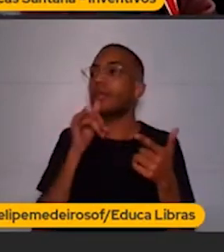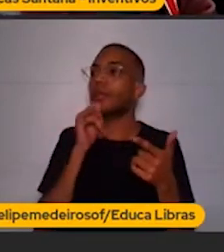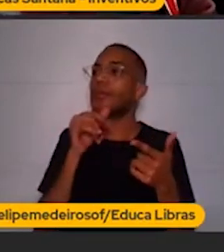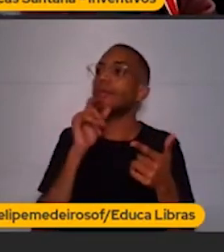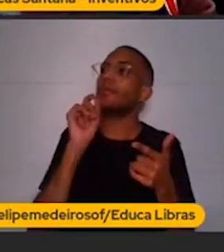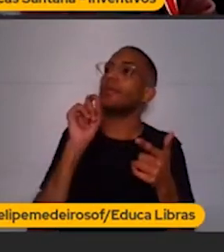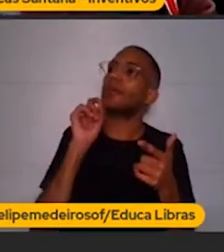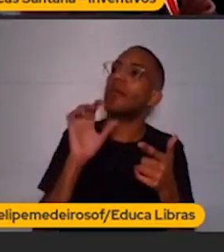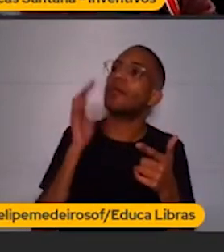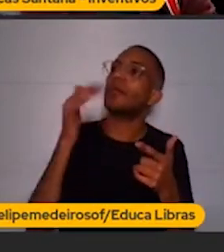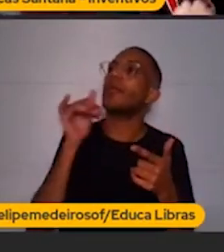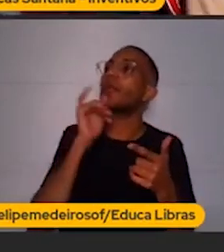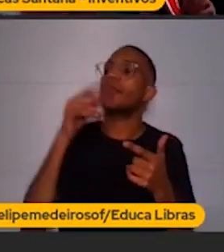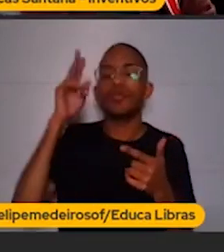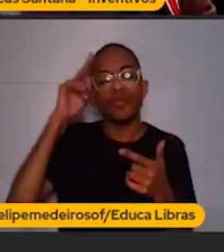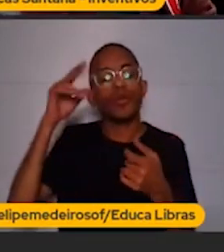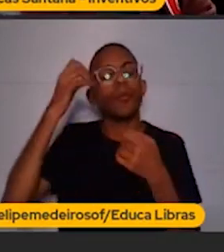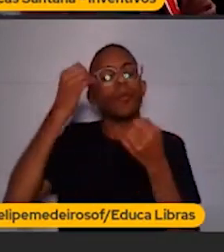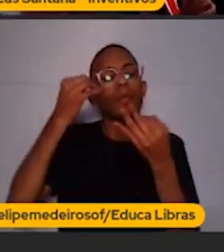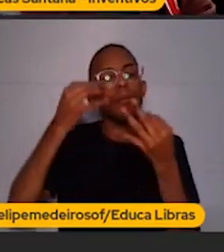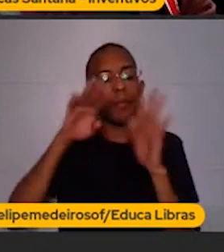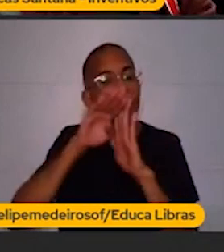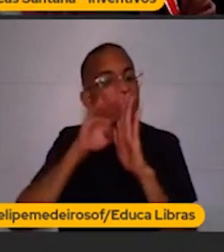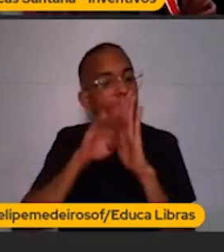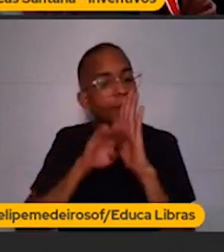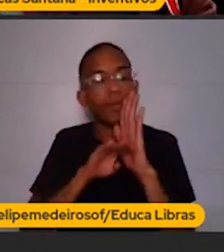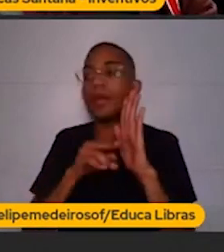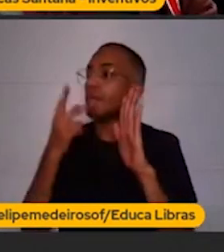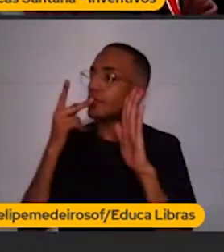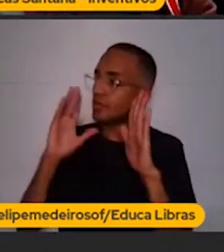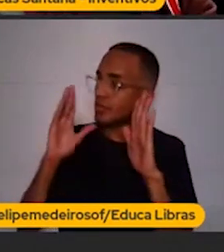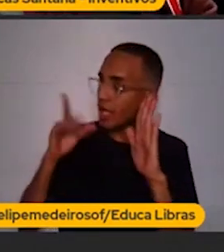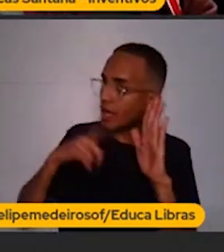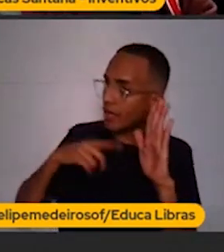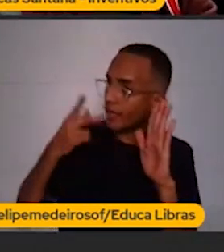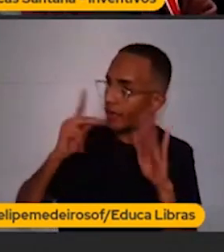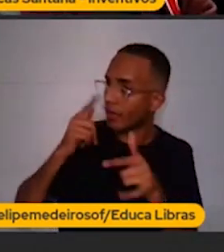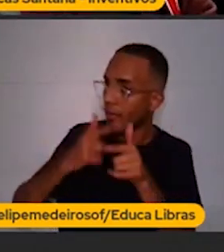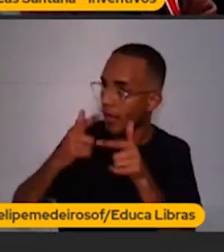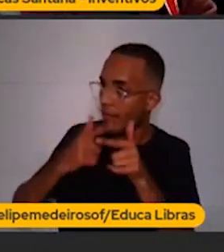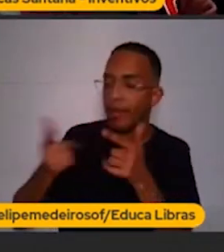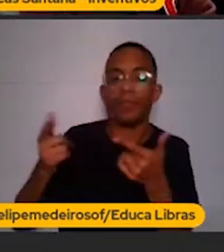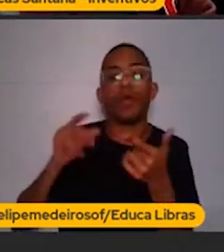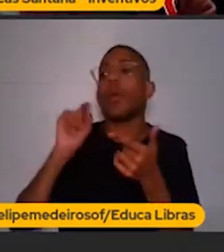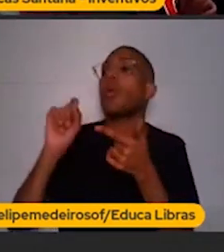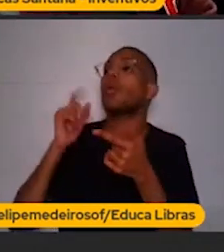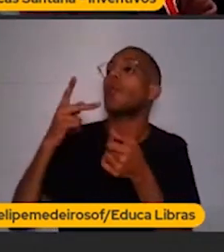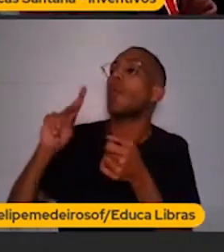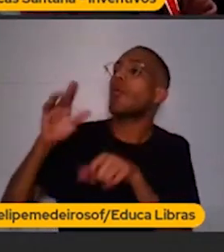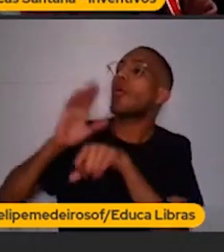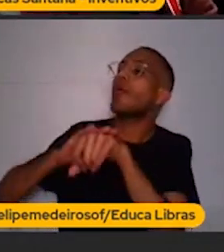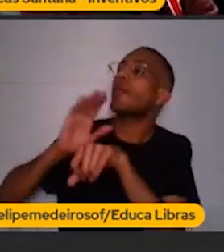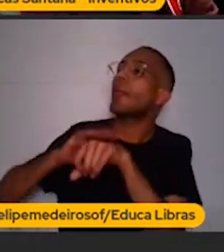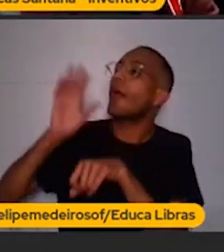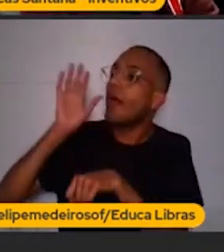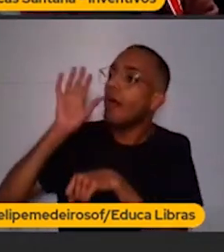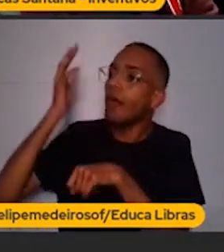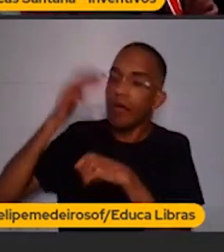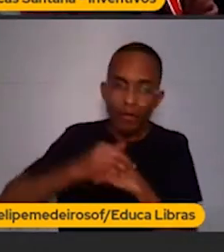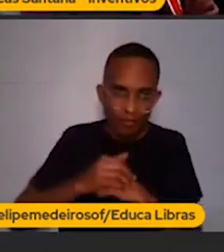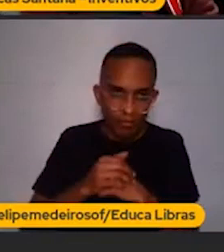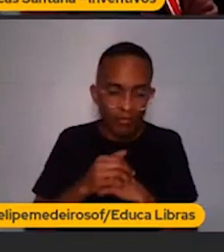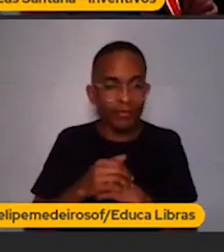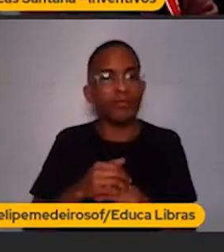tal situação, você já teve esse problema, quando você teve esse problema, o que é que você fez para solucionar? Pense